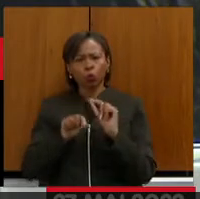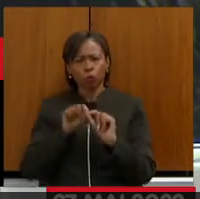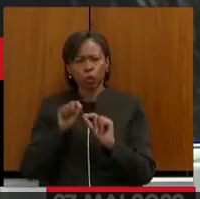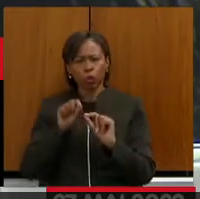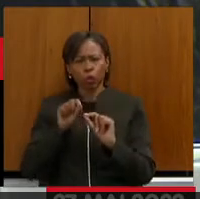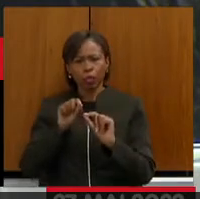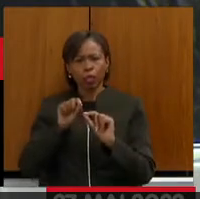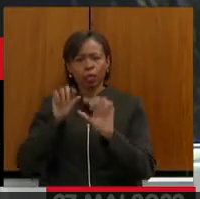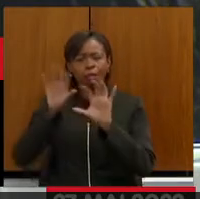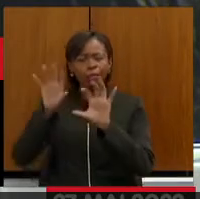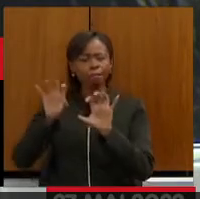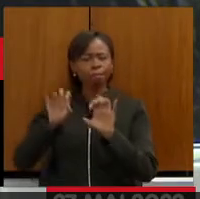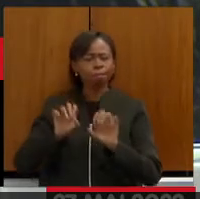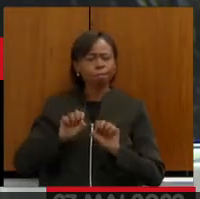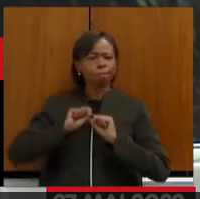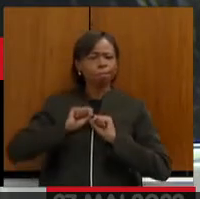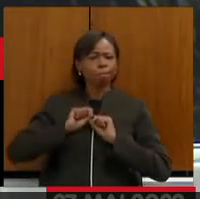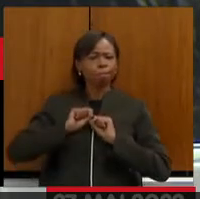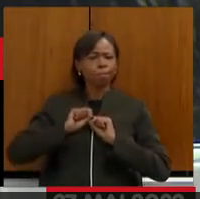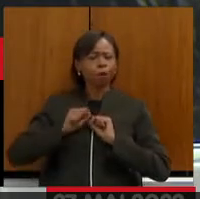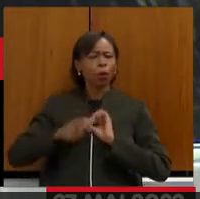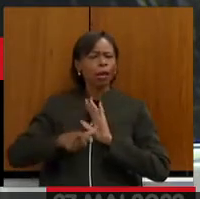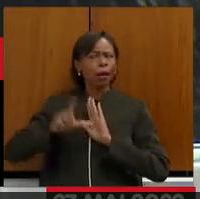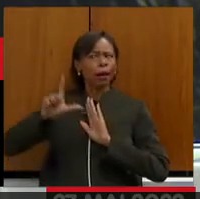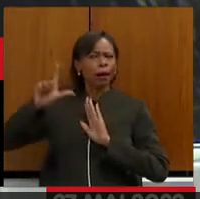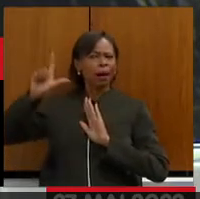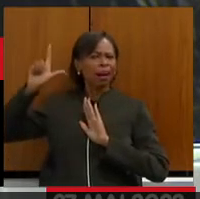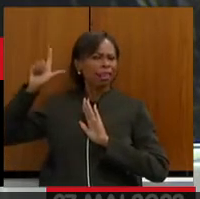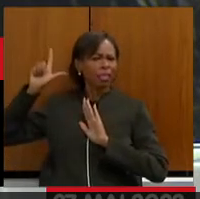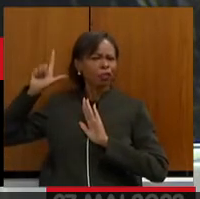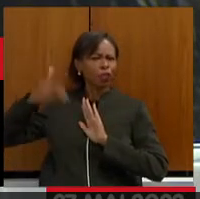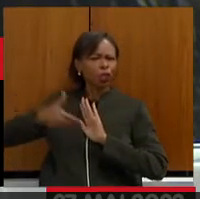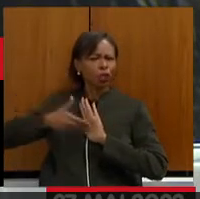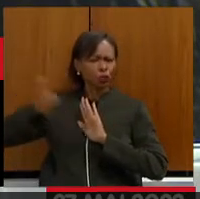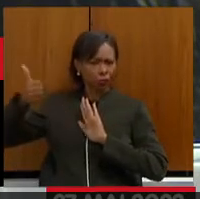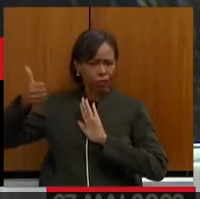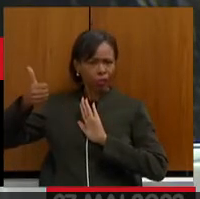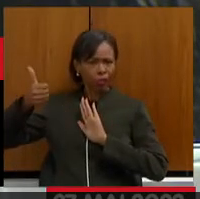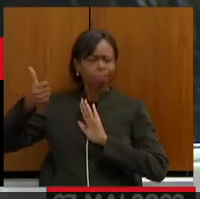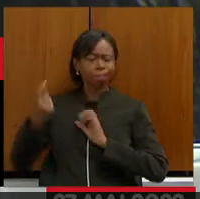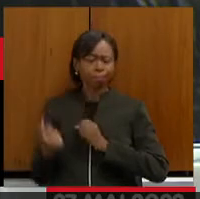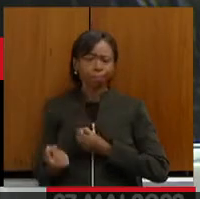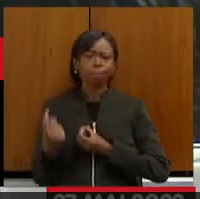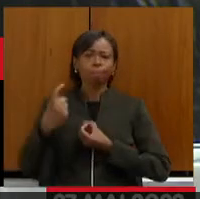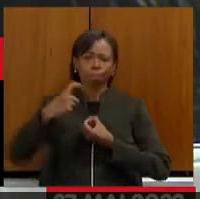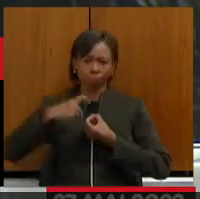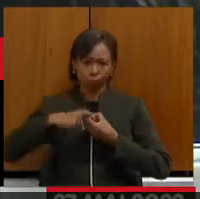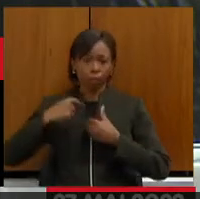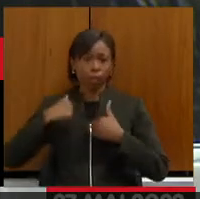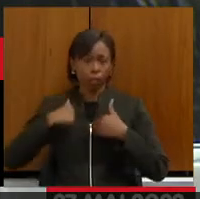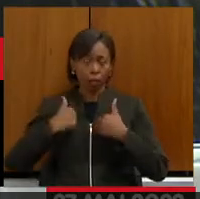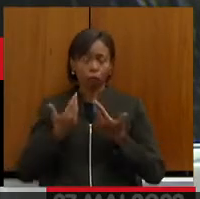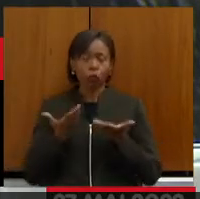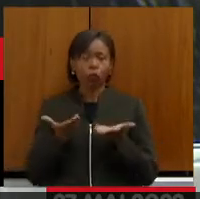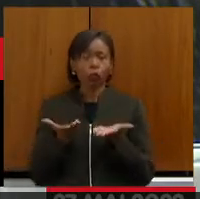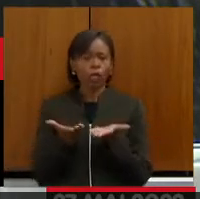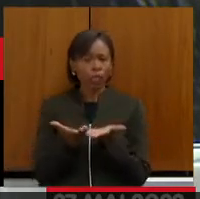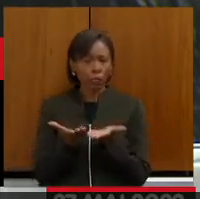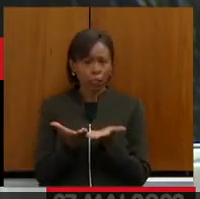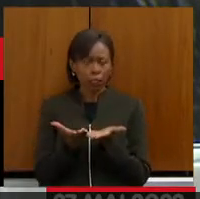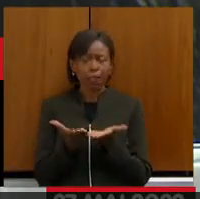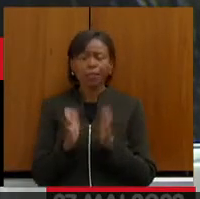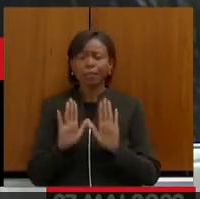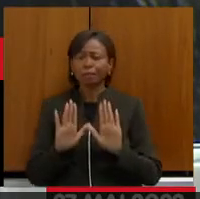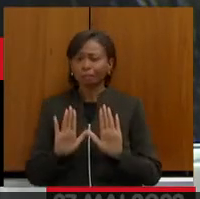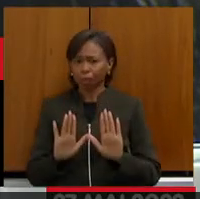sou Cristã e acredito nas várias formas de manifestações religiosas mas os nossos corpos continua